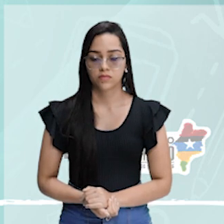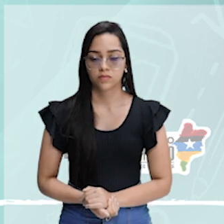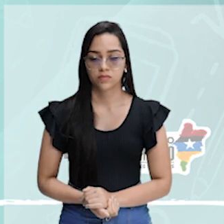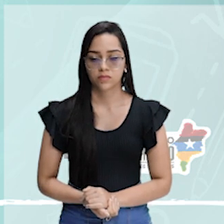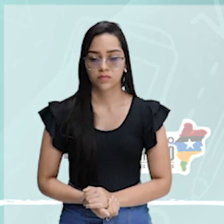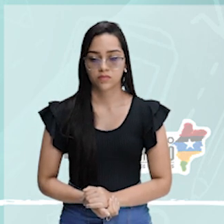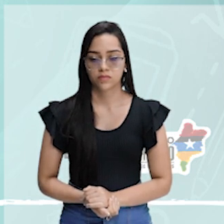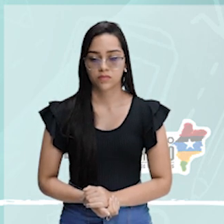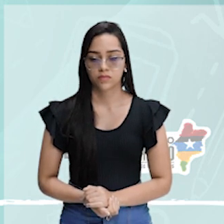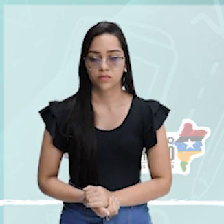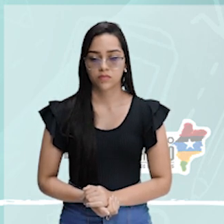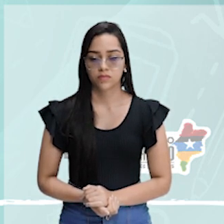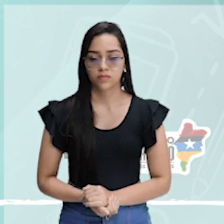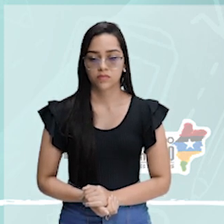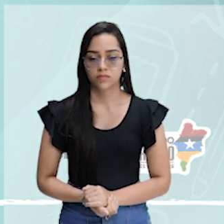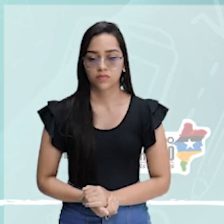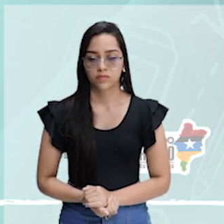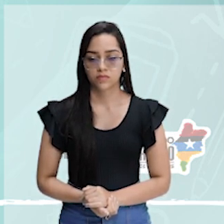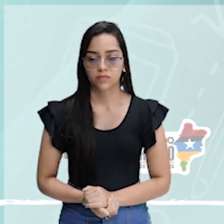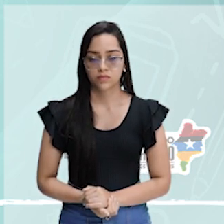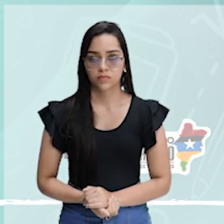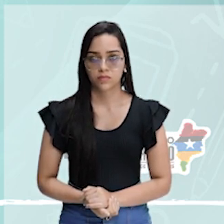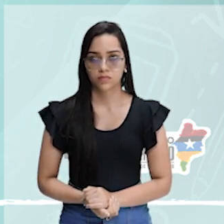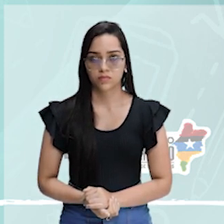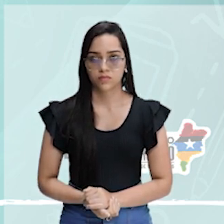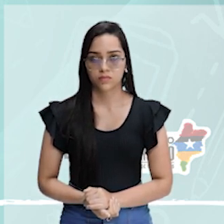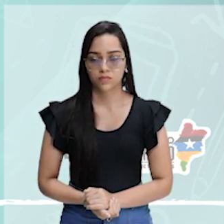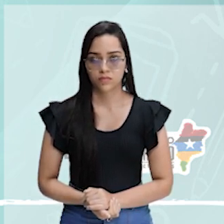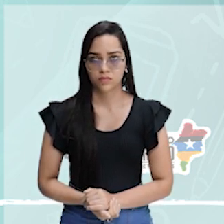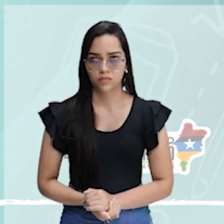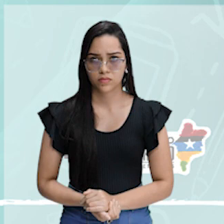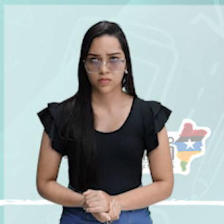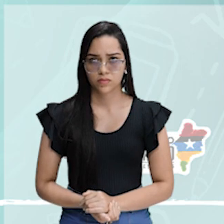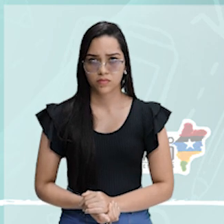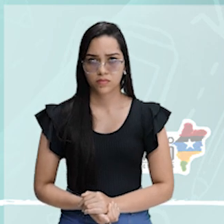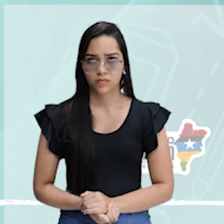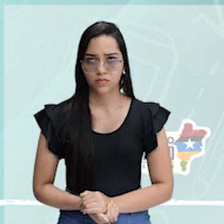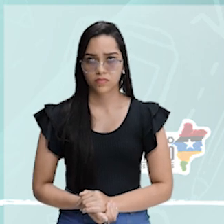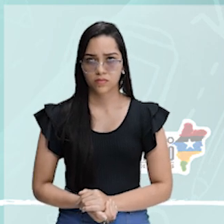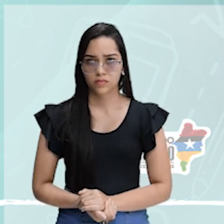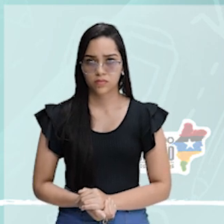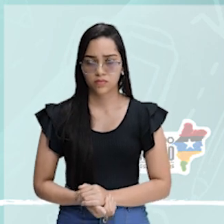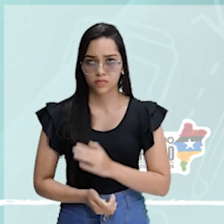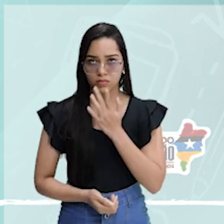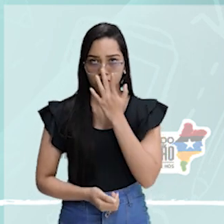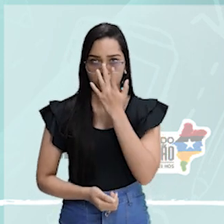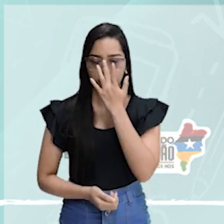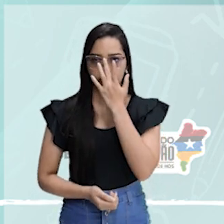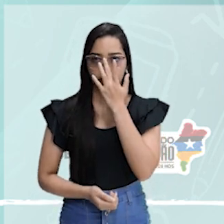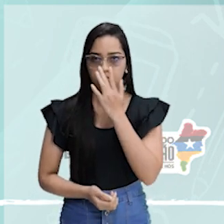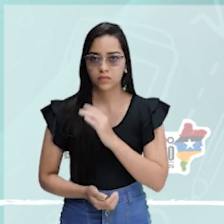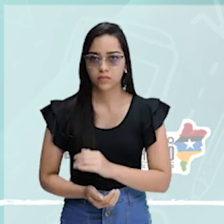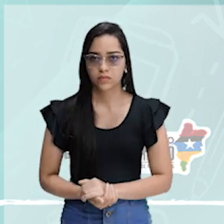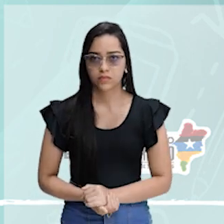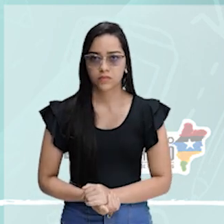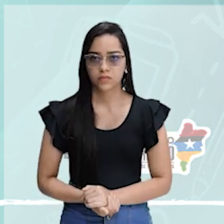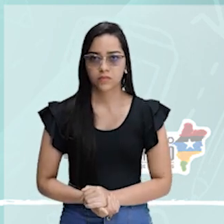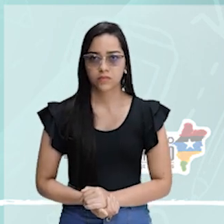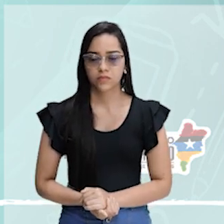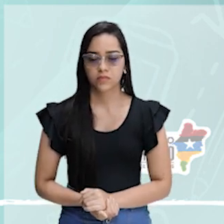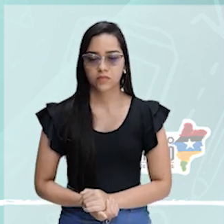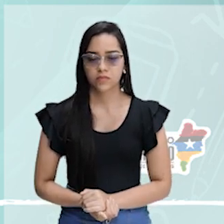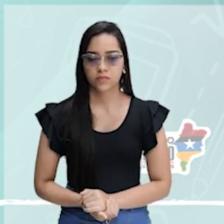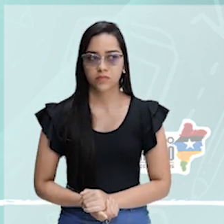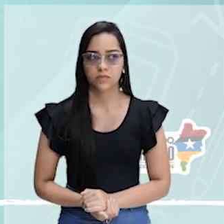da força é de 2 metros por segundo. Determine a potência média desenvolvida. Certo? Então, pegando os